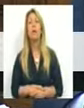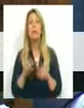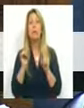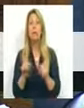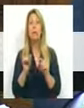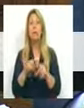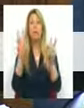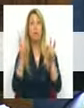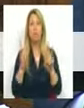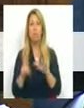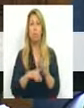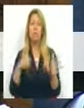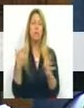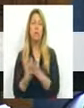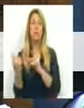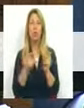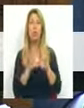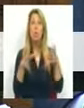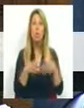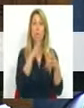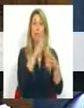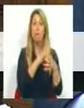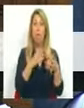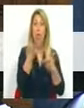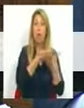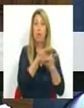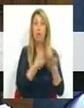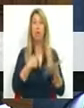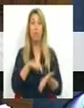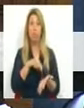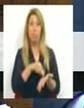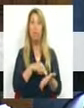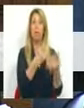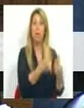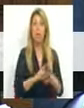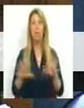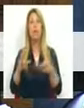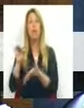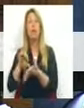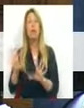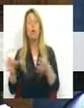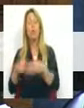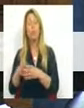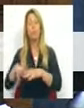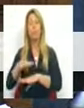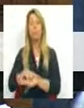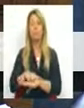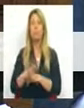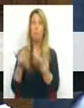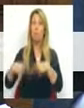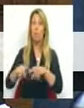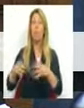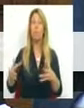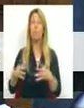Esses temas eram sempre discutidos, quer em sede de comissão executiva onde eu tinha presença, quer em sede de conselho de administração, na base dos